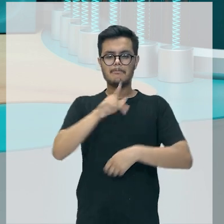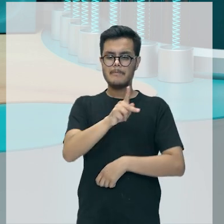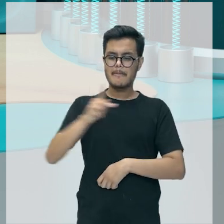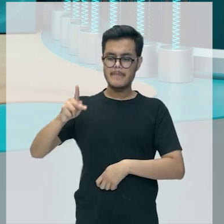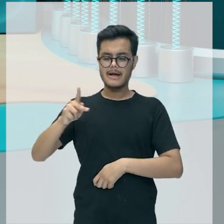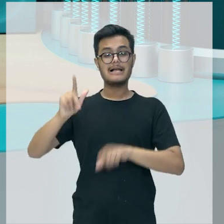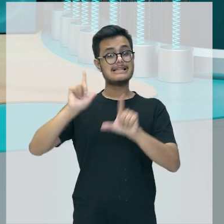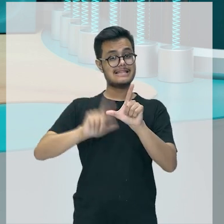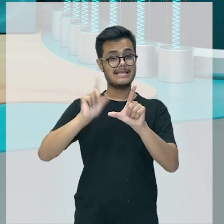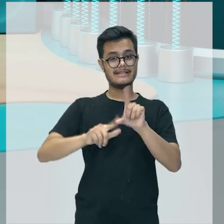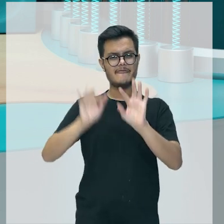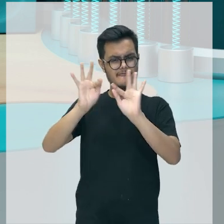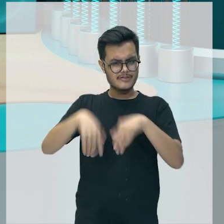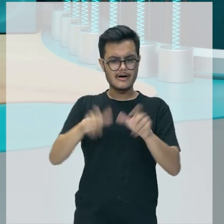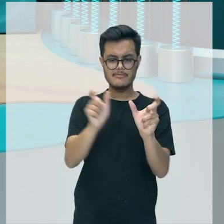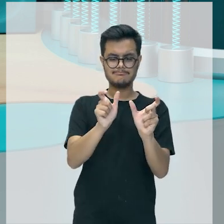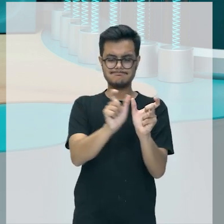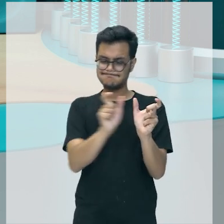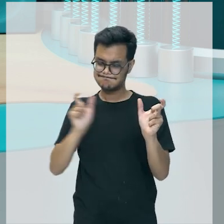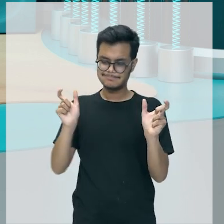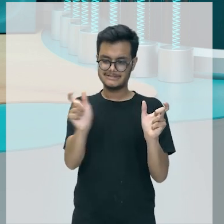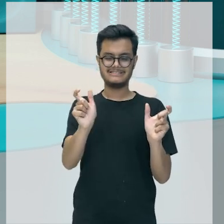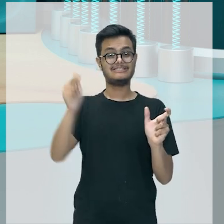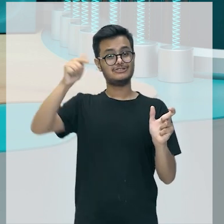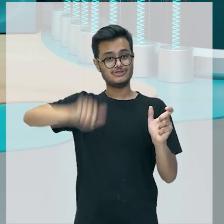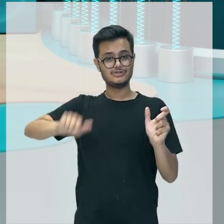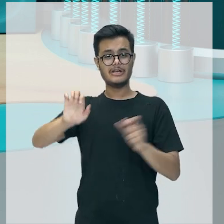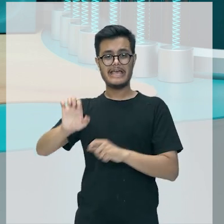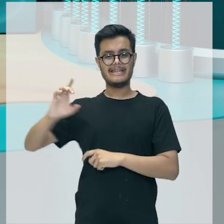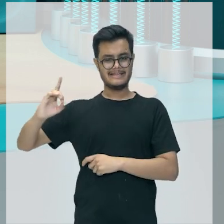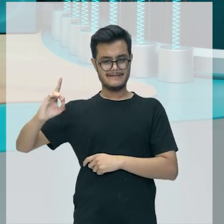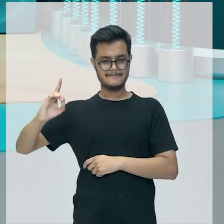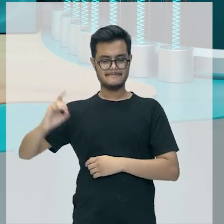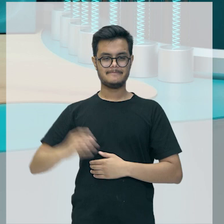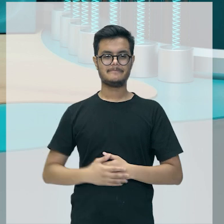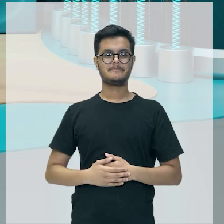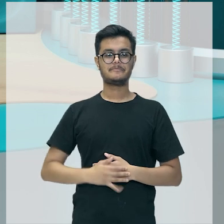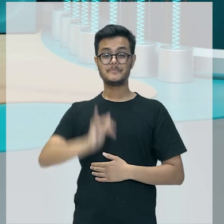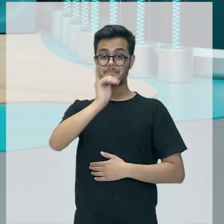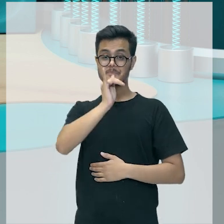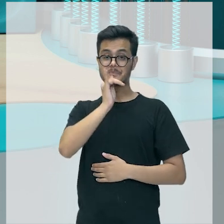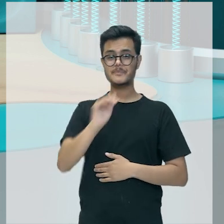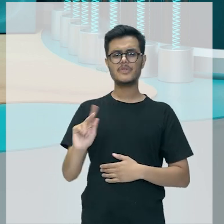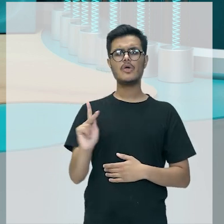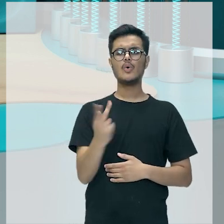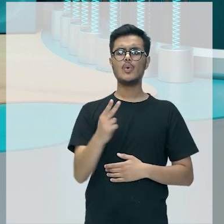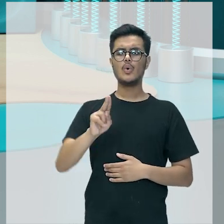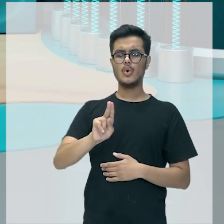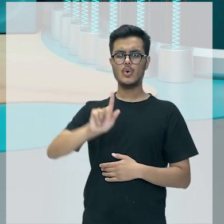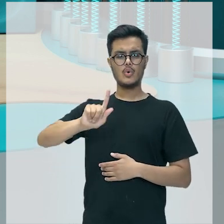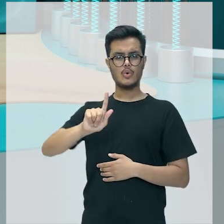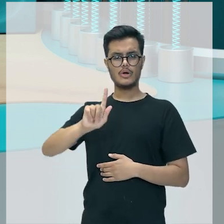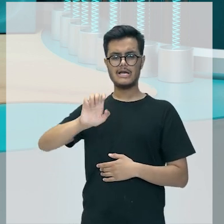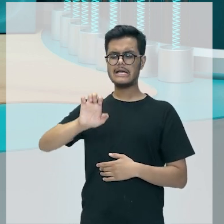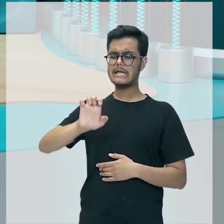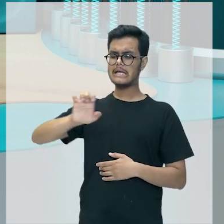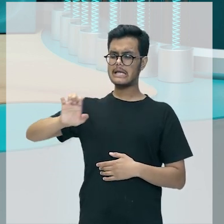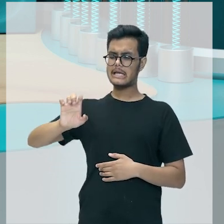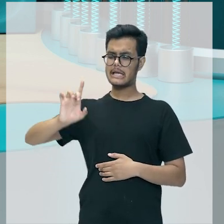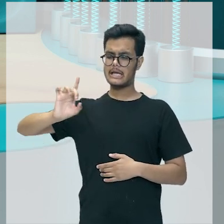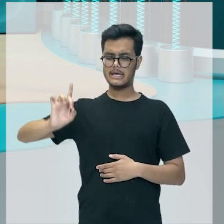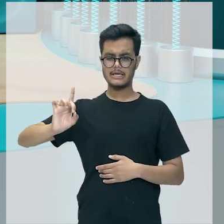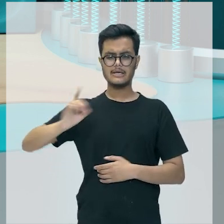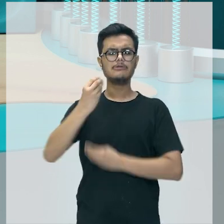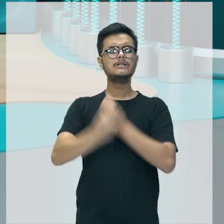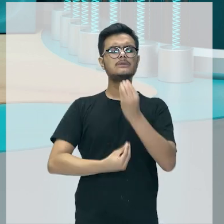última letra para acrescentar o ED. O hug quer dizer abraçar. Stop é parar. O hug, como é que ele